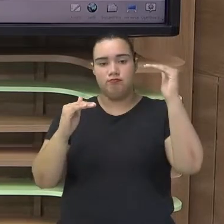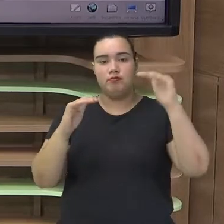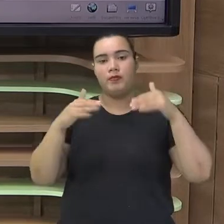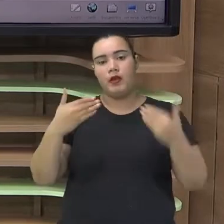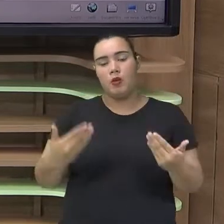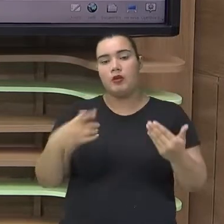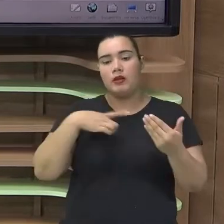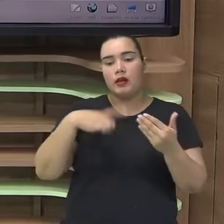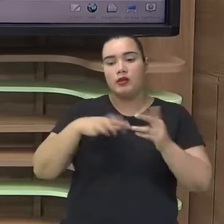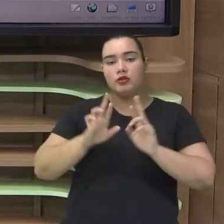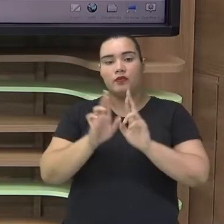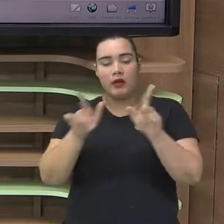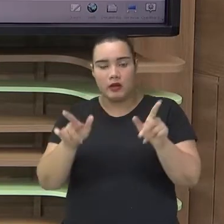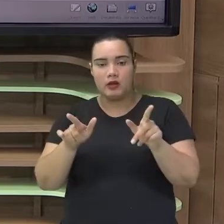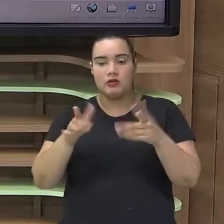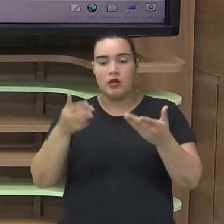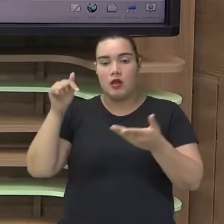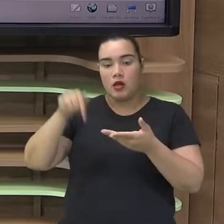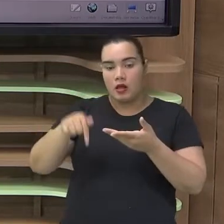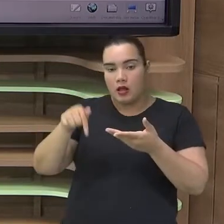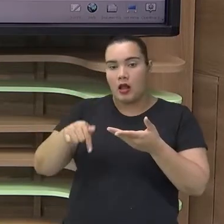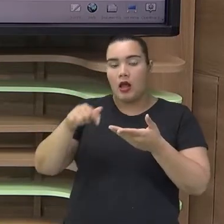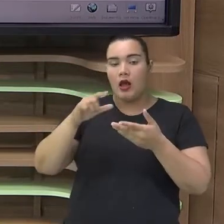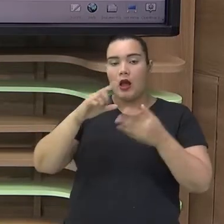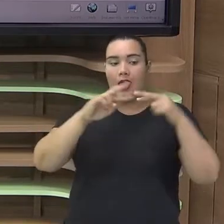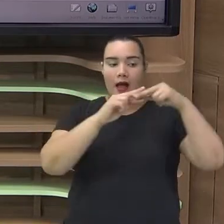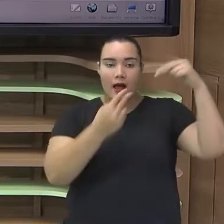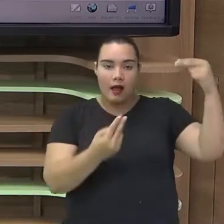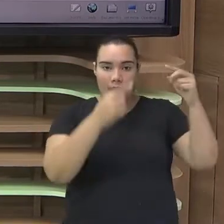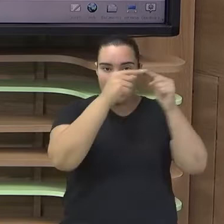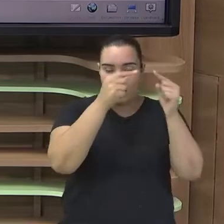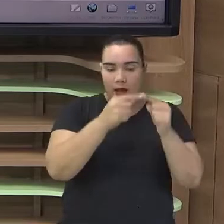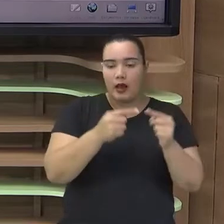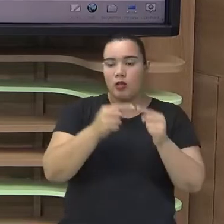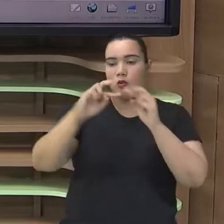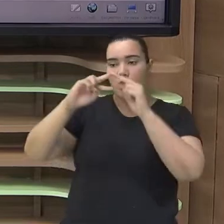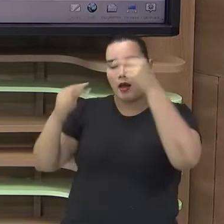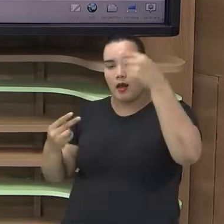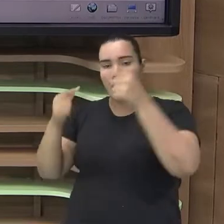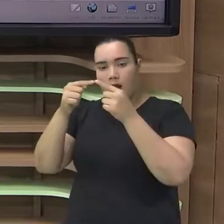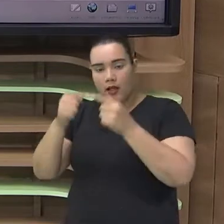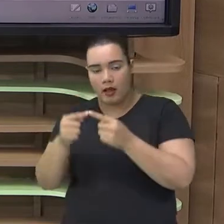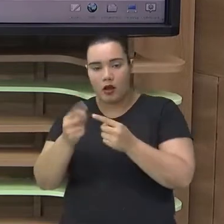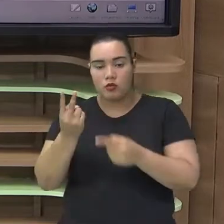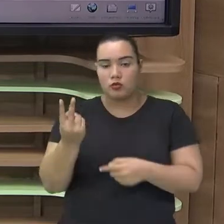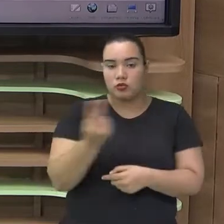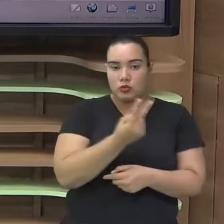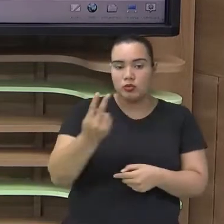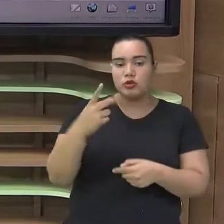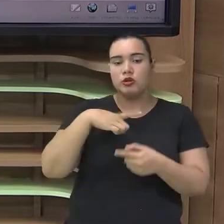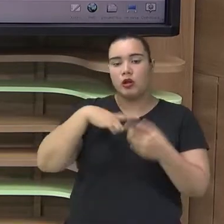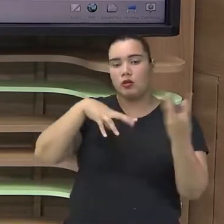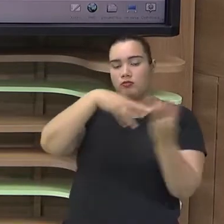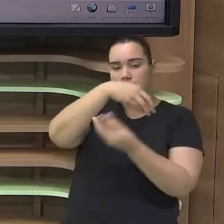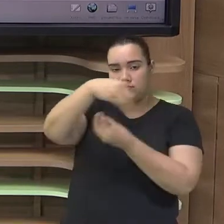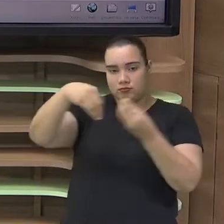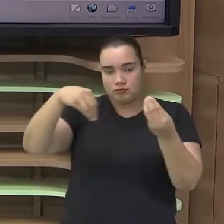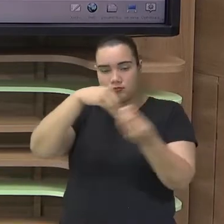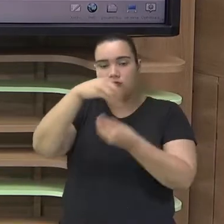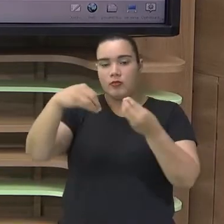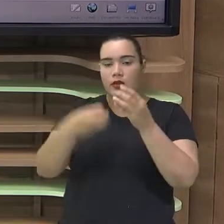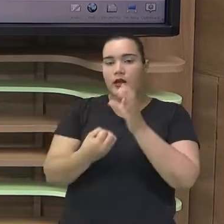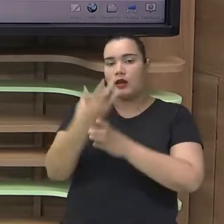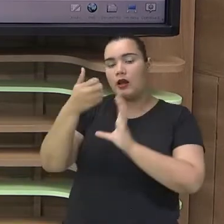epistáticas, não acontece isso. Nenhum alelo anula o outro. Ao contrário, eles interagem e formam